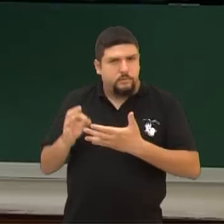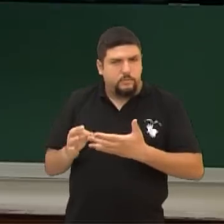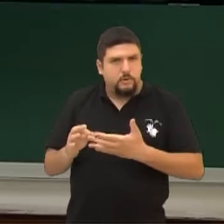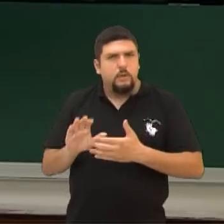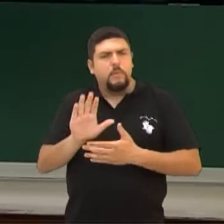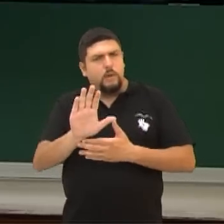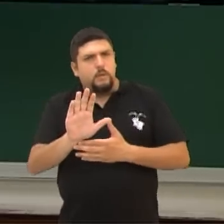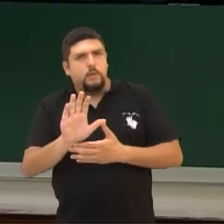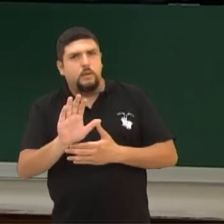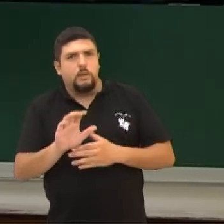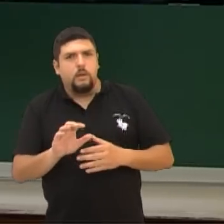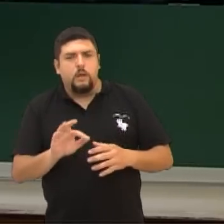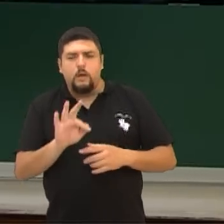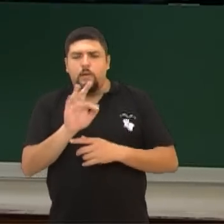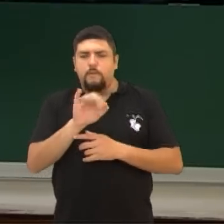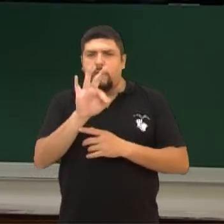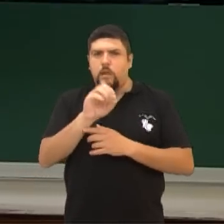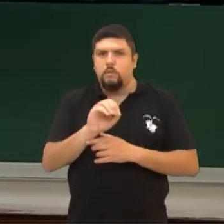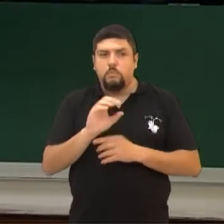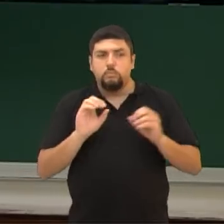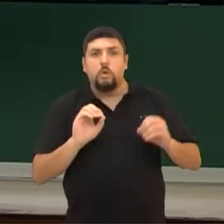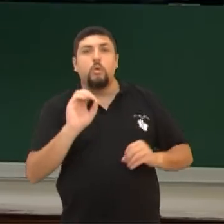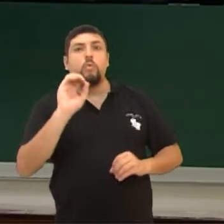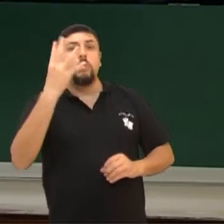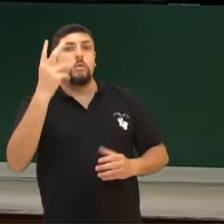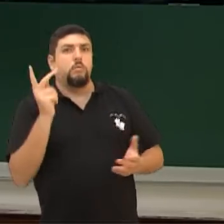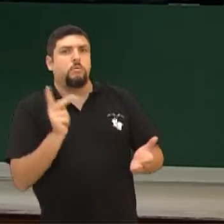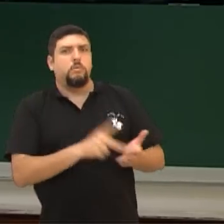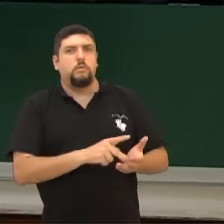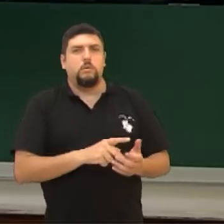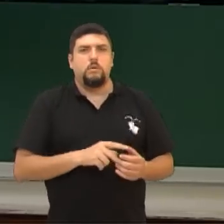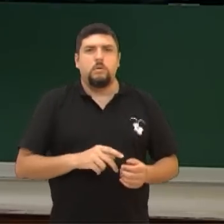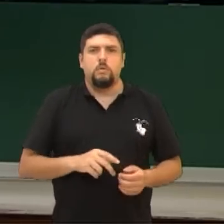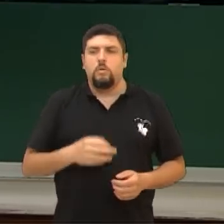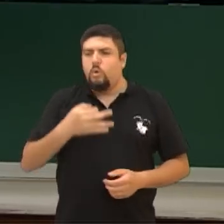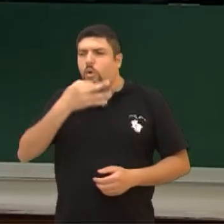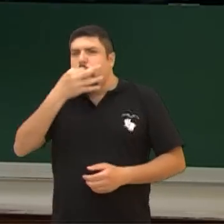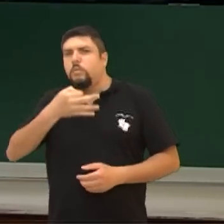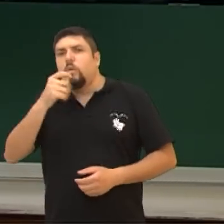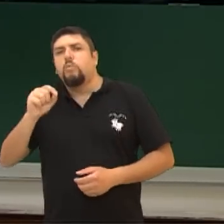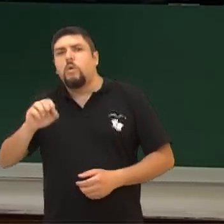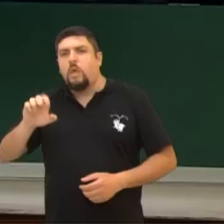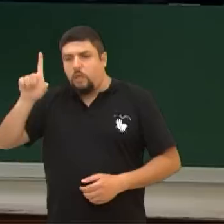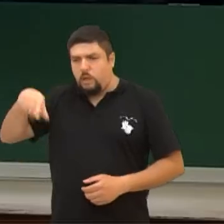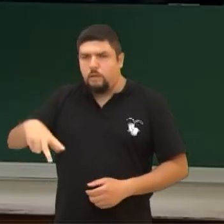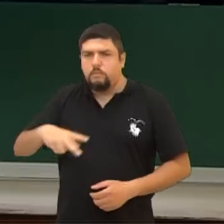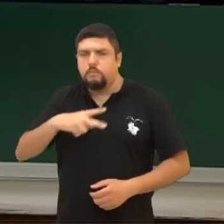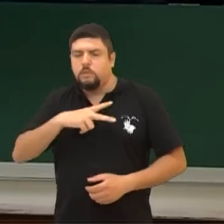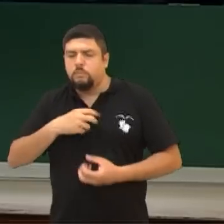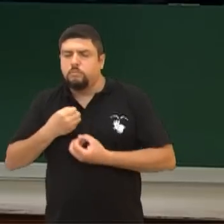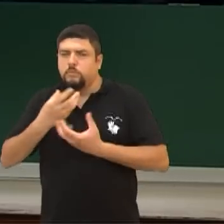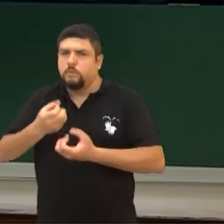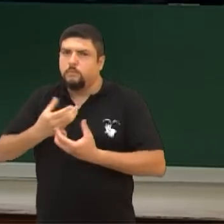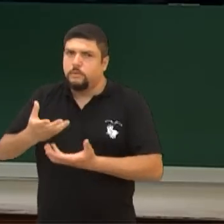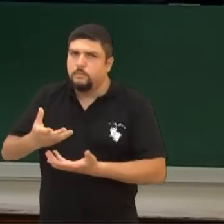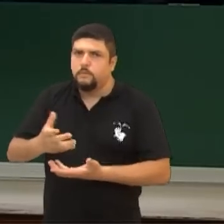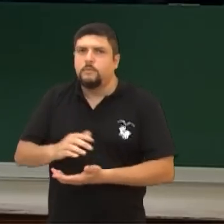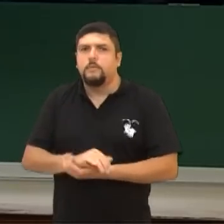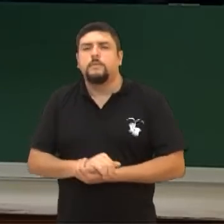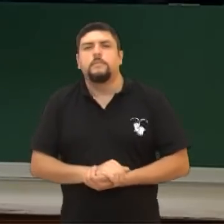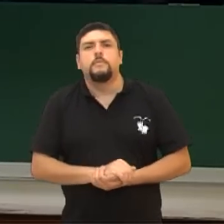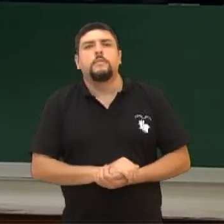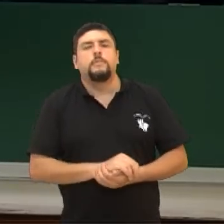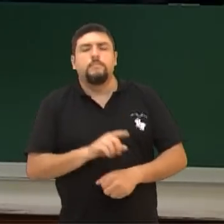lá. Fato é o que aconteceu, opinião, interpretação sobre aquilo que